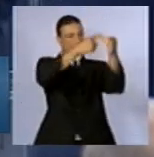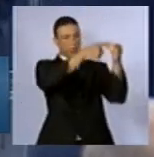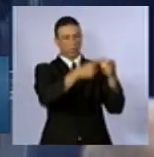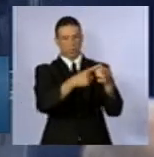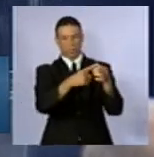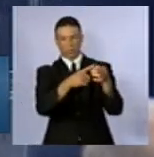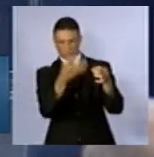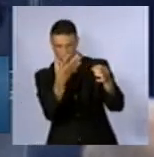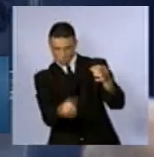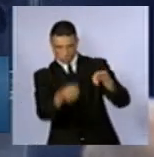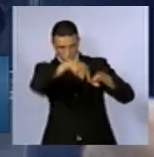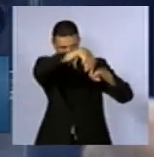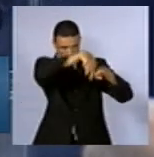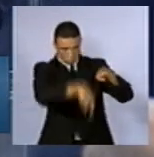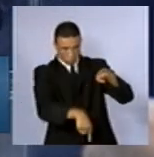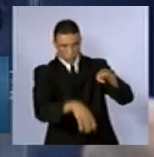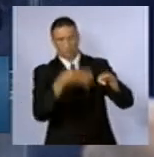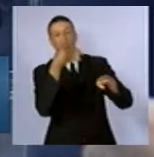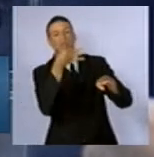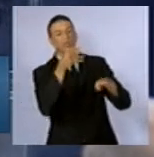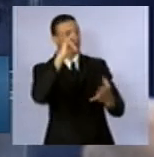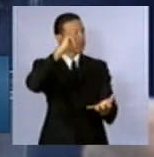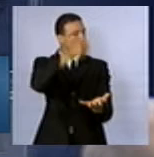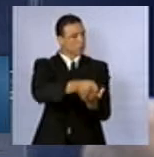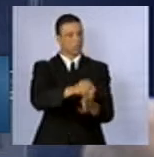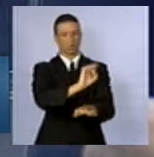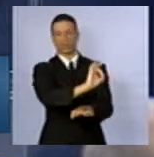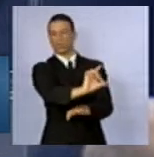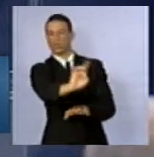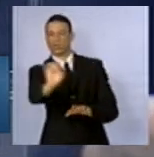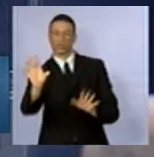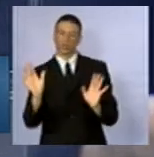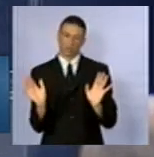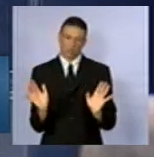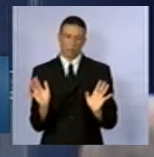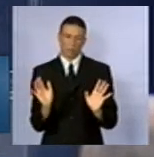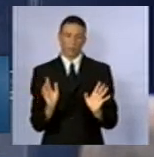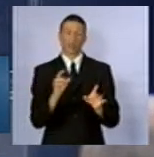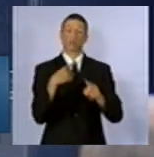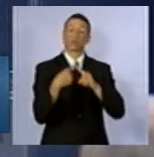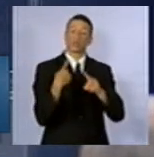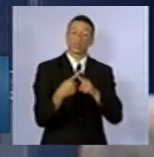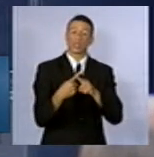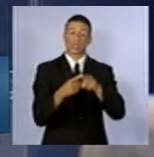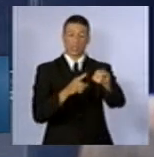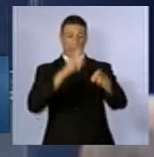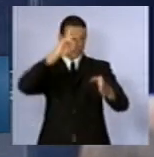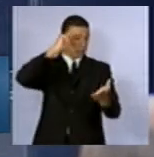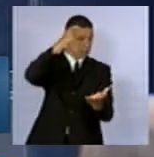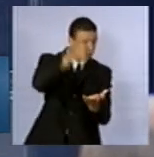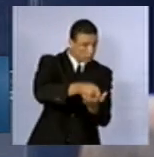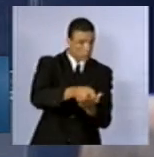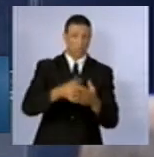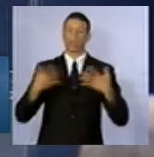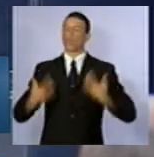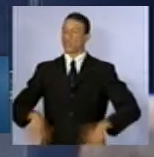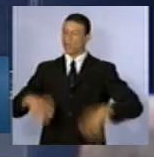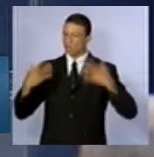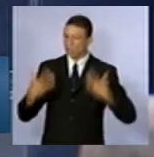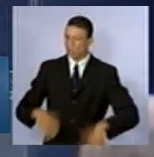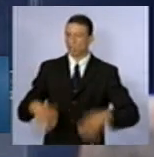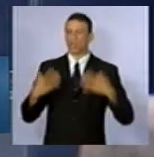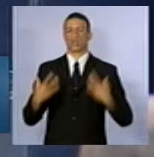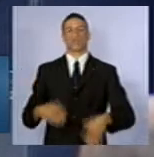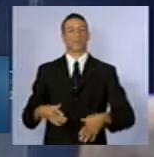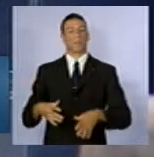subterrâneo é uma decisão que tem que ser tomada porque é uma decisão que vai dar um impacto muito grande então é que as decisões são locais O